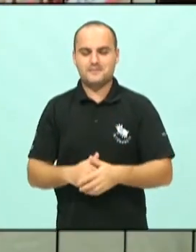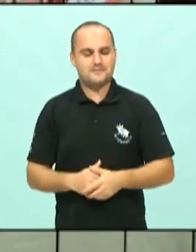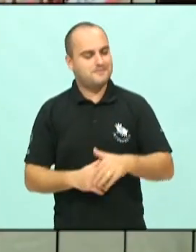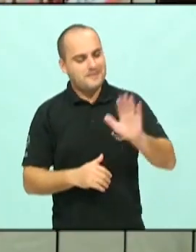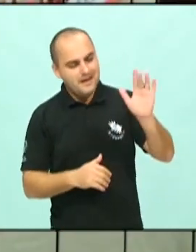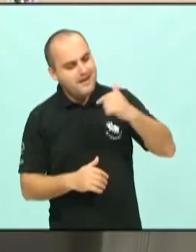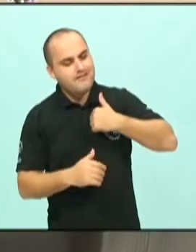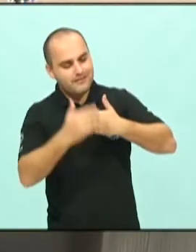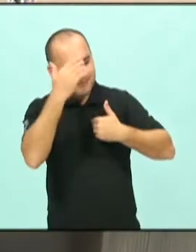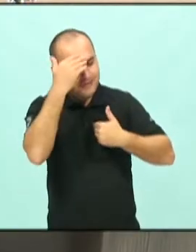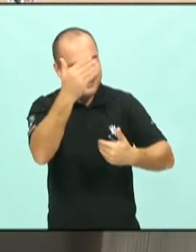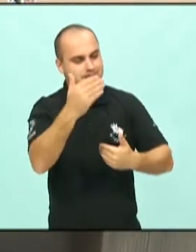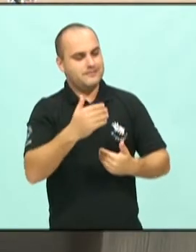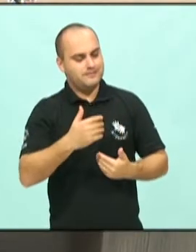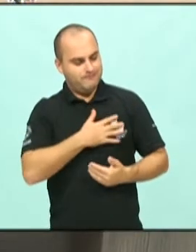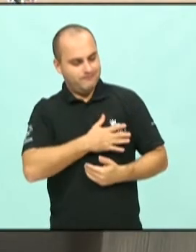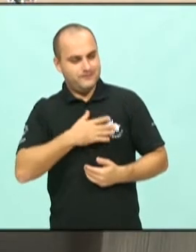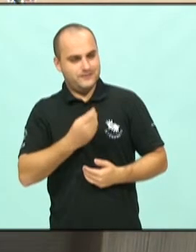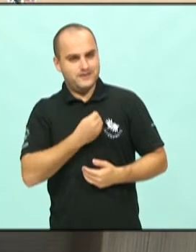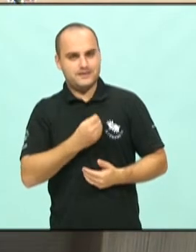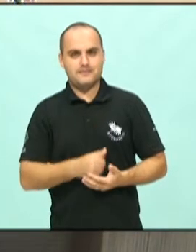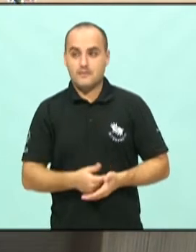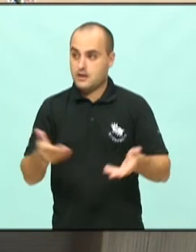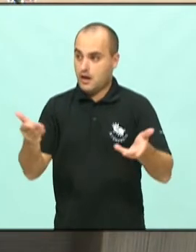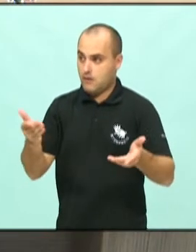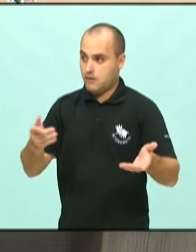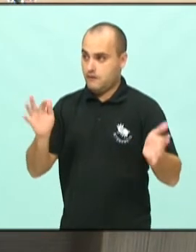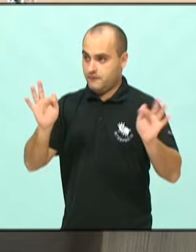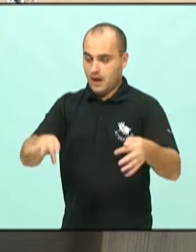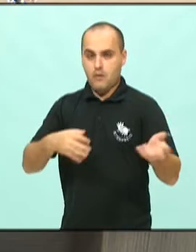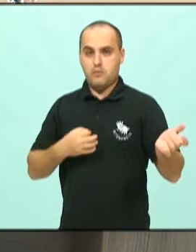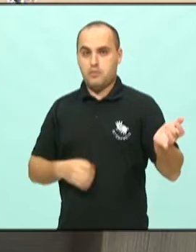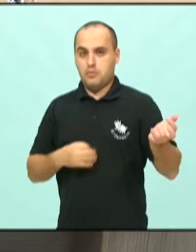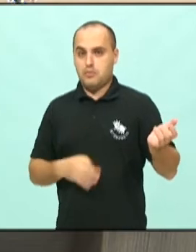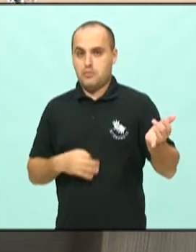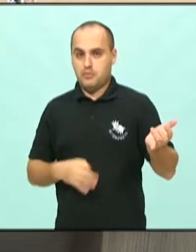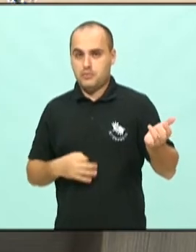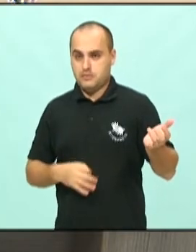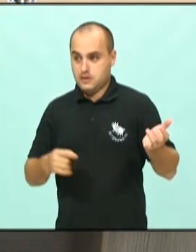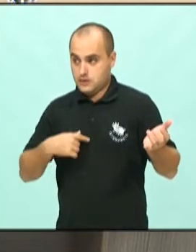oportunidade, prazer estar aqui com vocês. E vai tocar um pouquinho agora no final desse